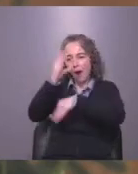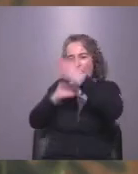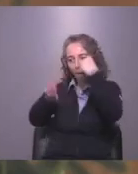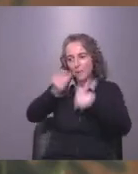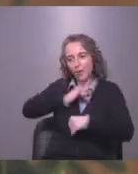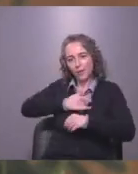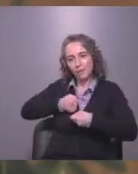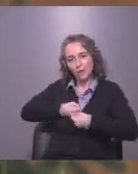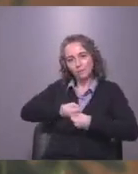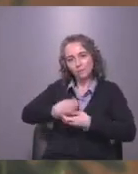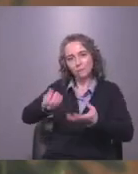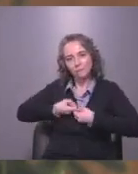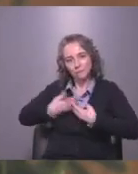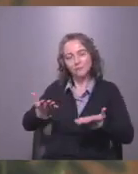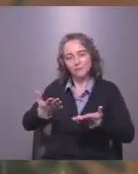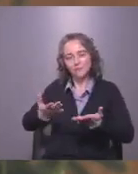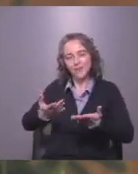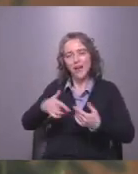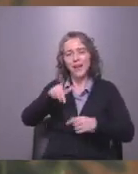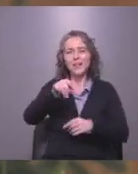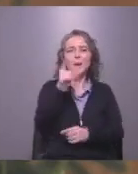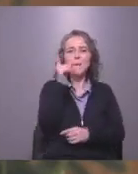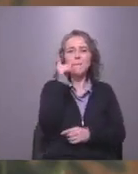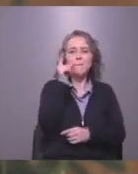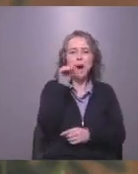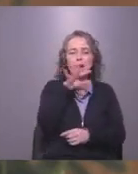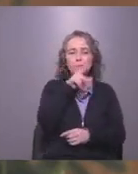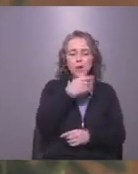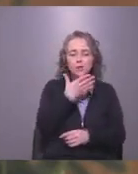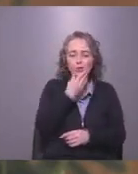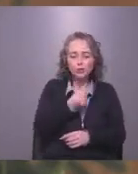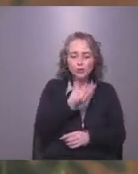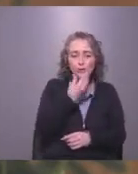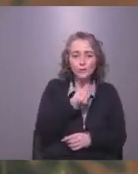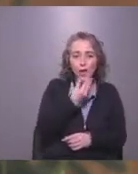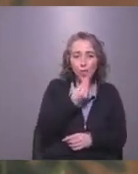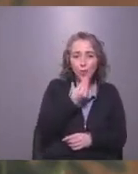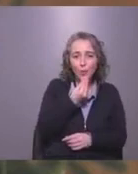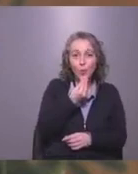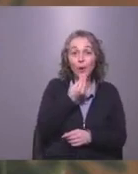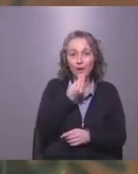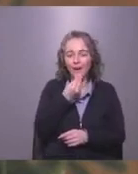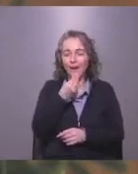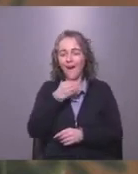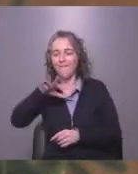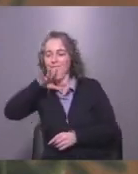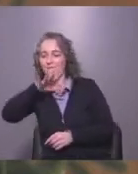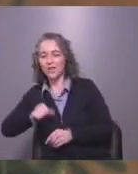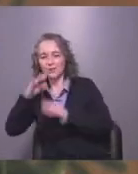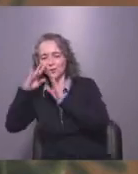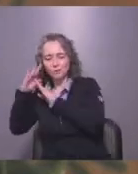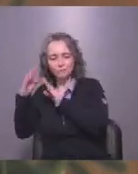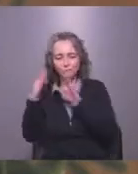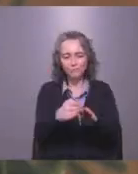onde os pais, sobretudo quando envelhecem, recebem o carinho e a atenção dos filhos, como nos recordava a